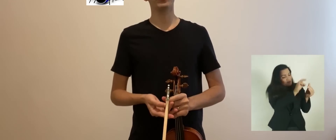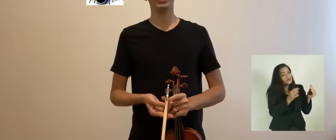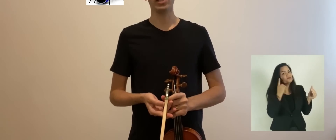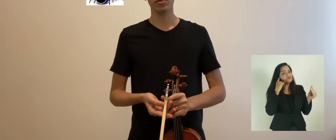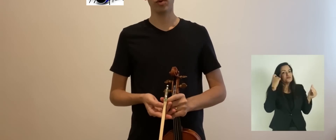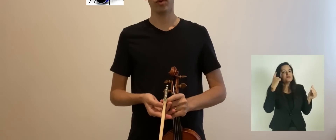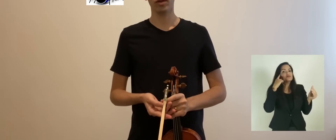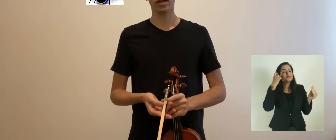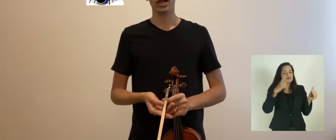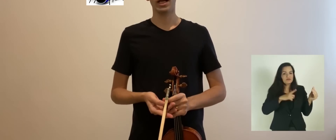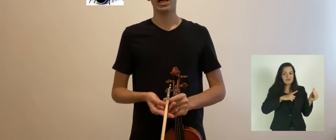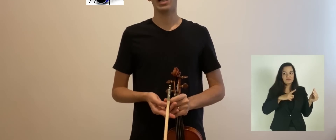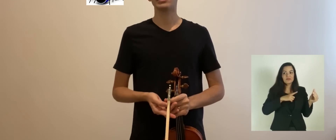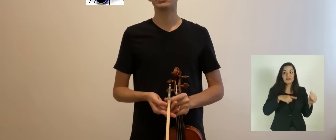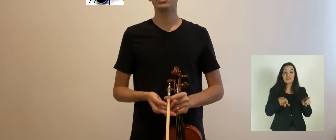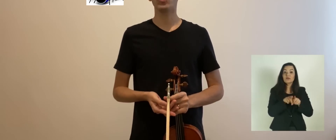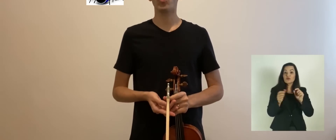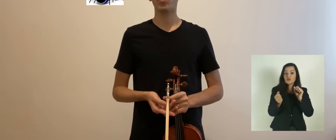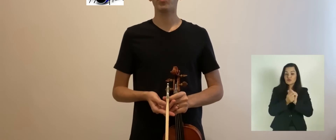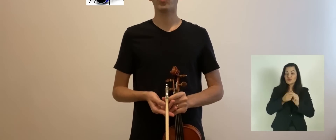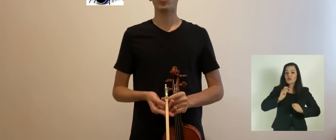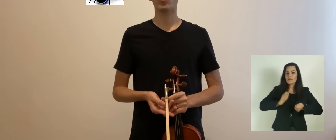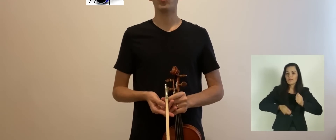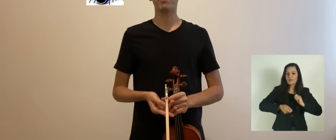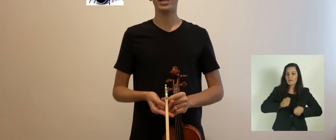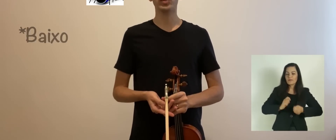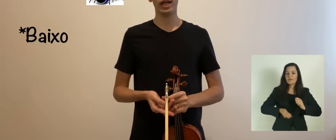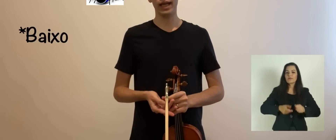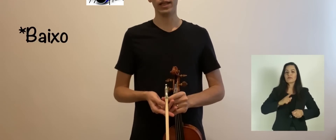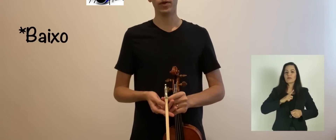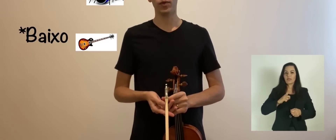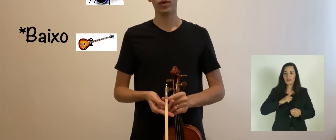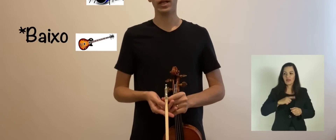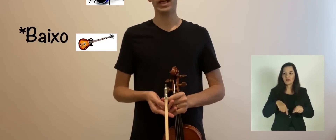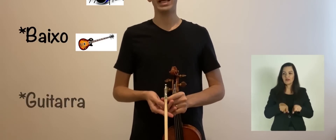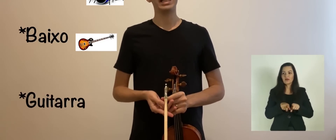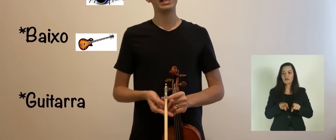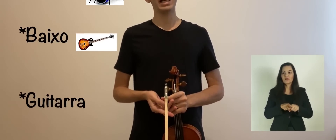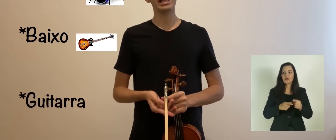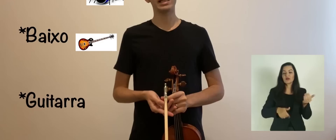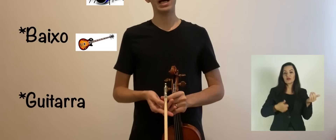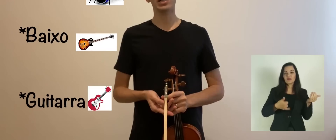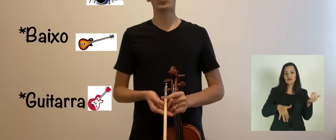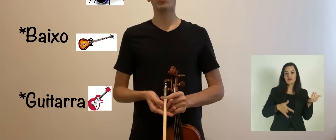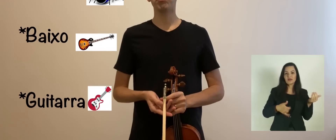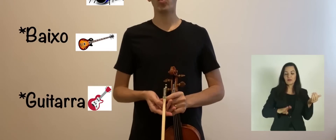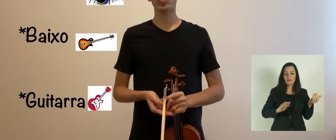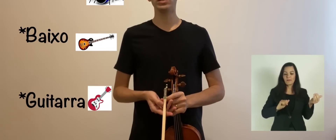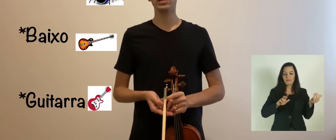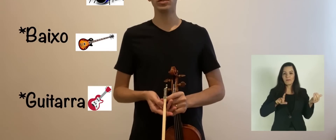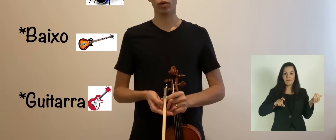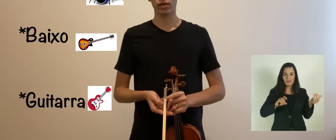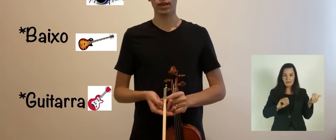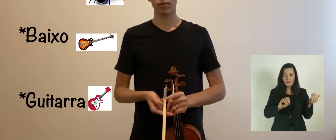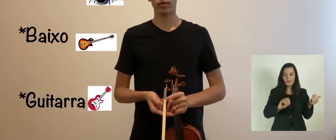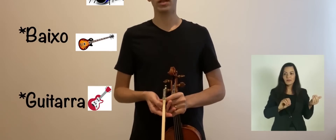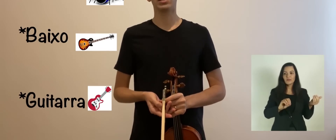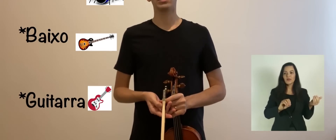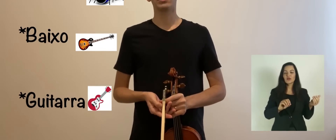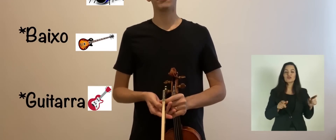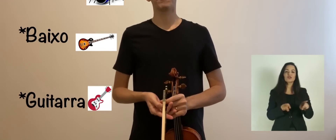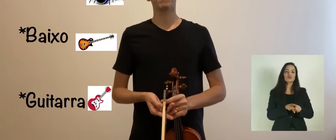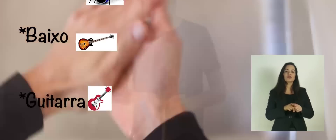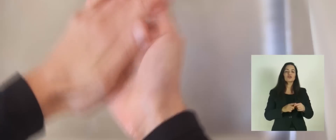fazendo um lado rítmico, assim como o baixo elétrico e a guitarra com um pouco de distorção.